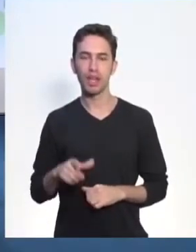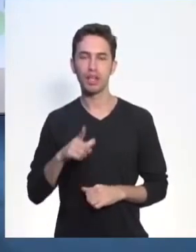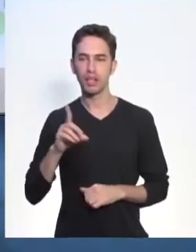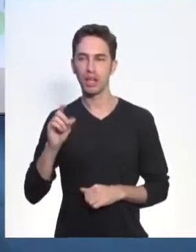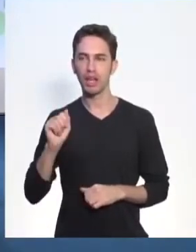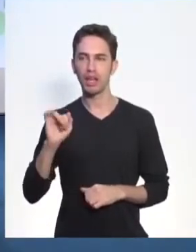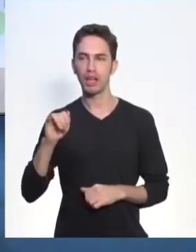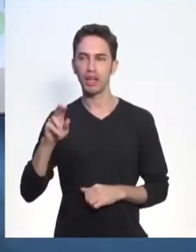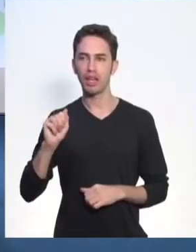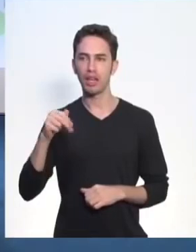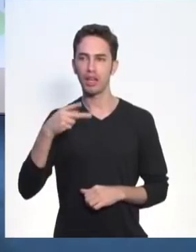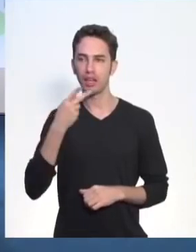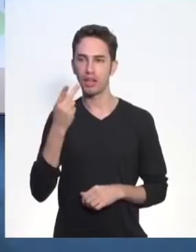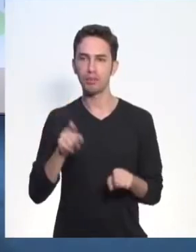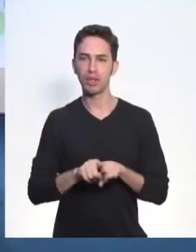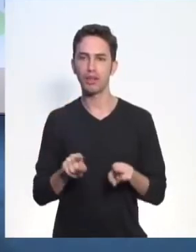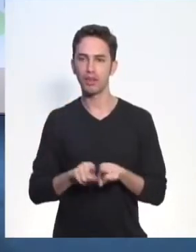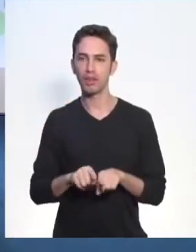colocou.